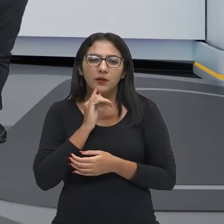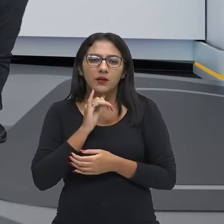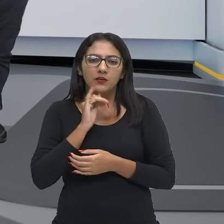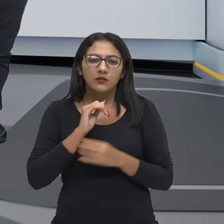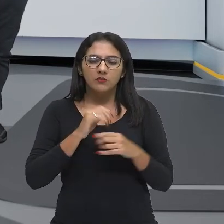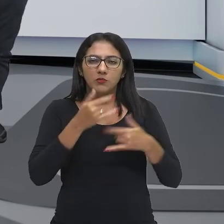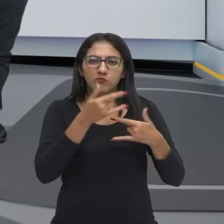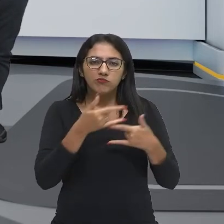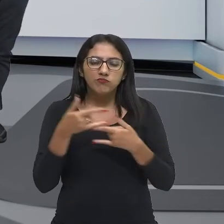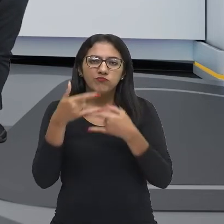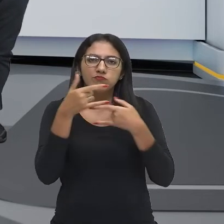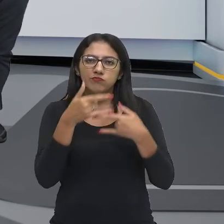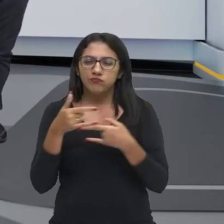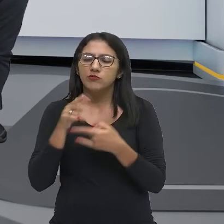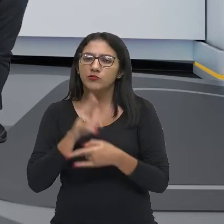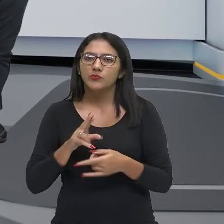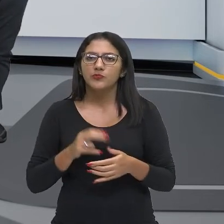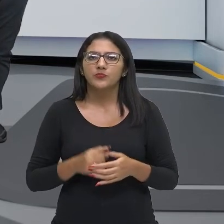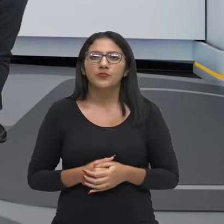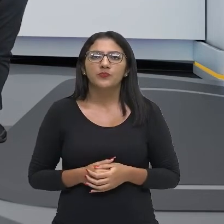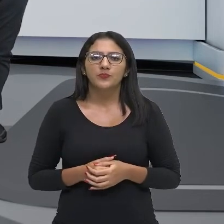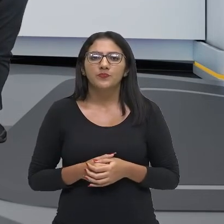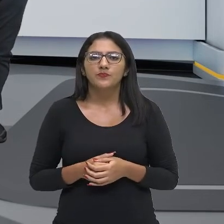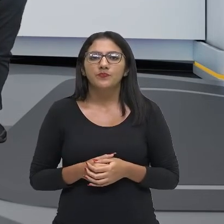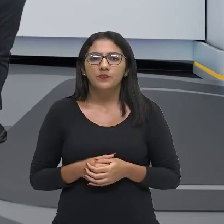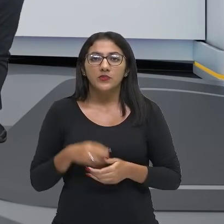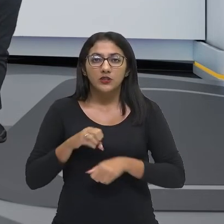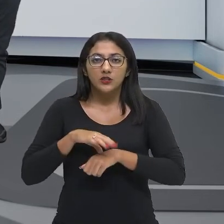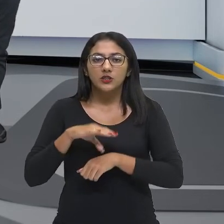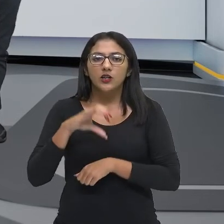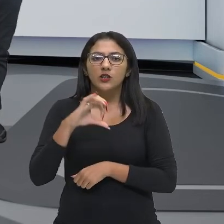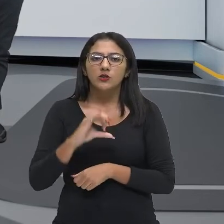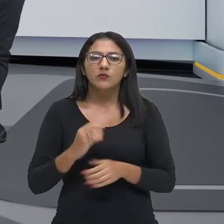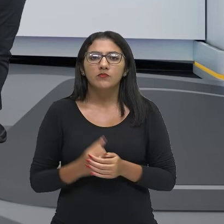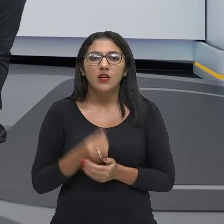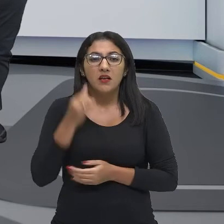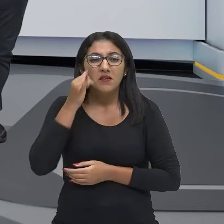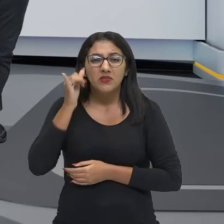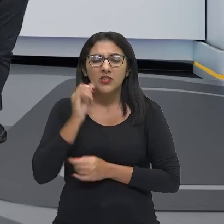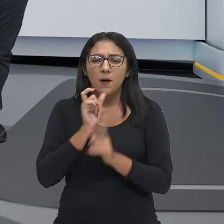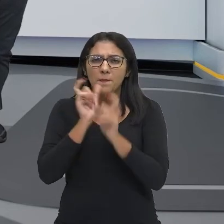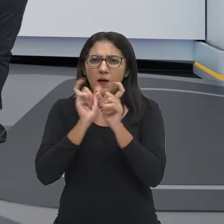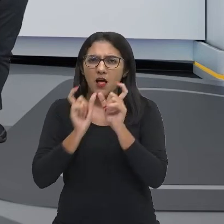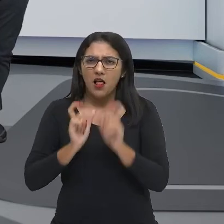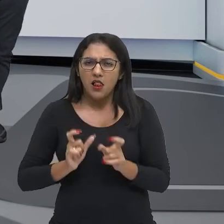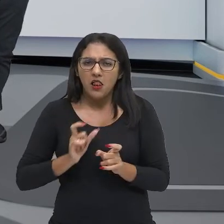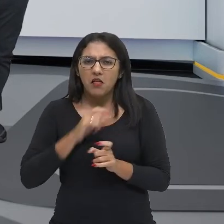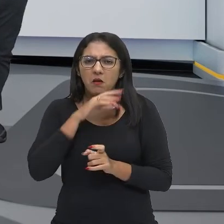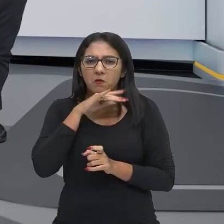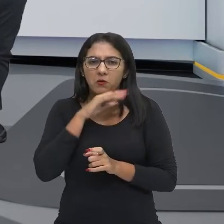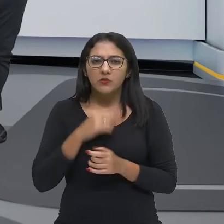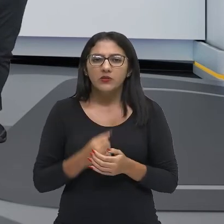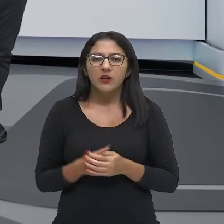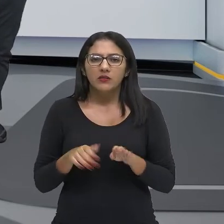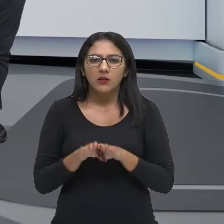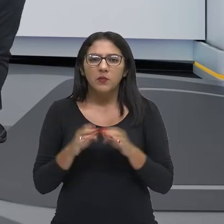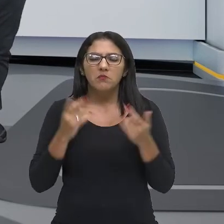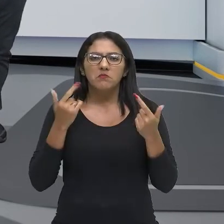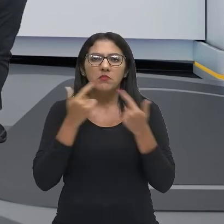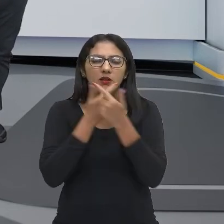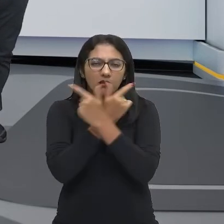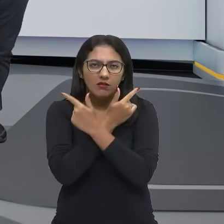exemplo Skype ou Teams. Vamos para a dica 9. Evitar palavras de baixo calão, evitar